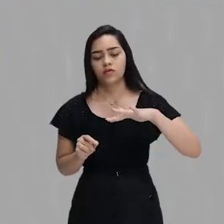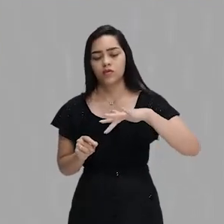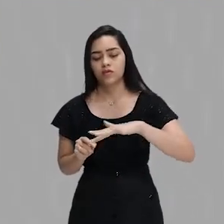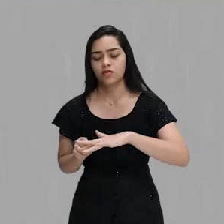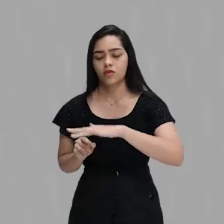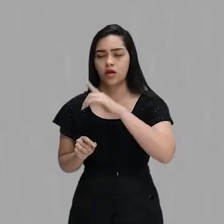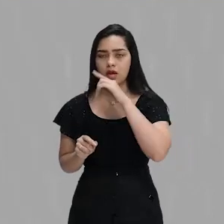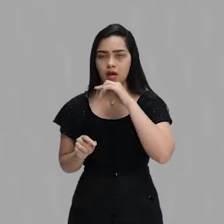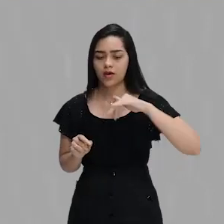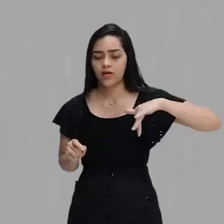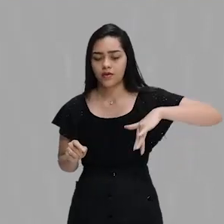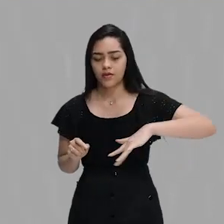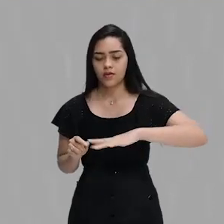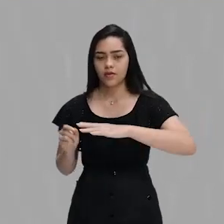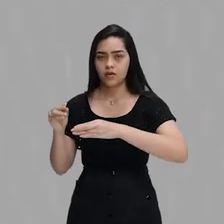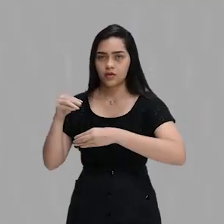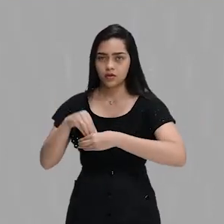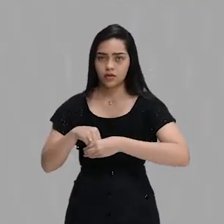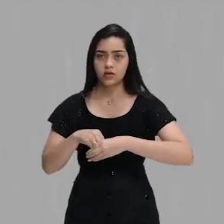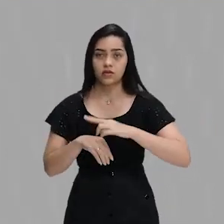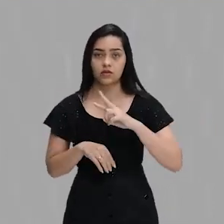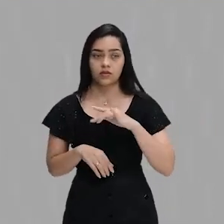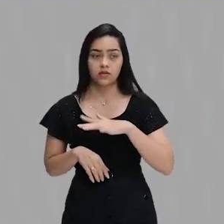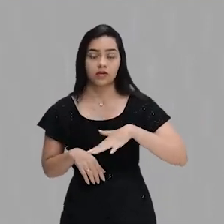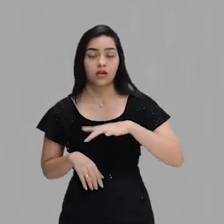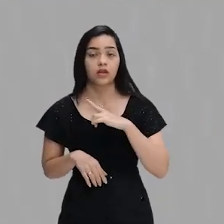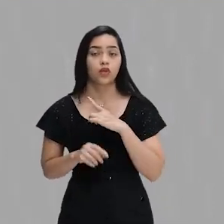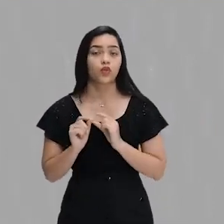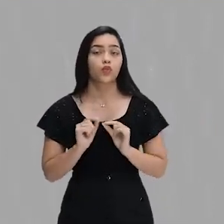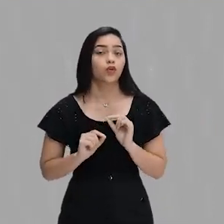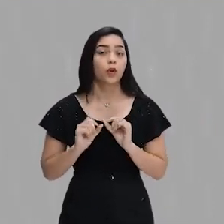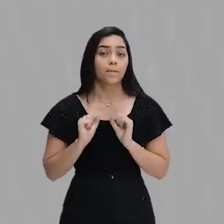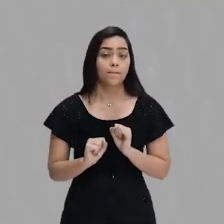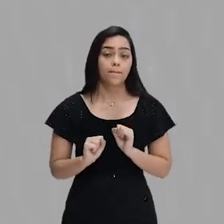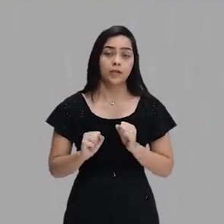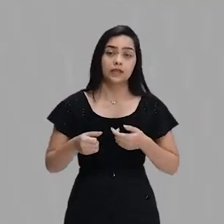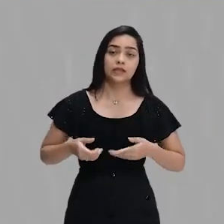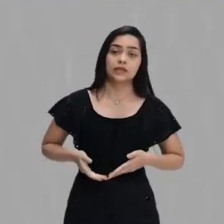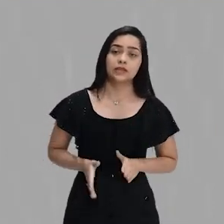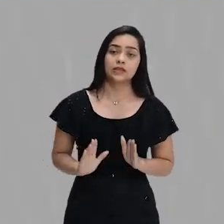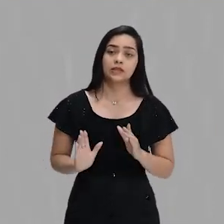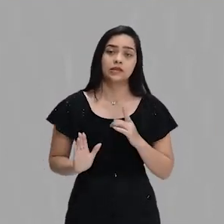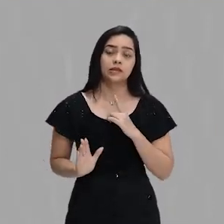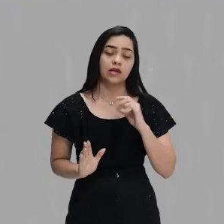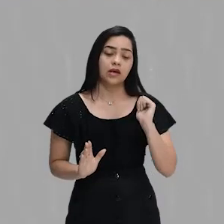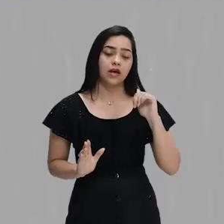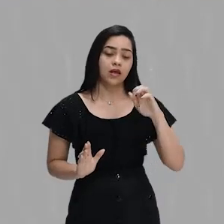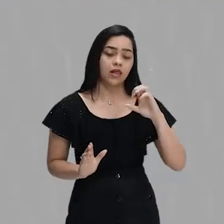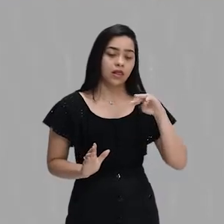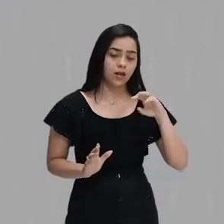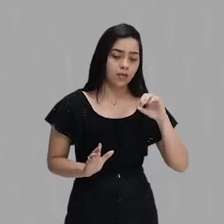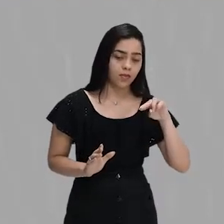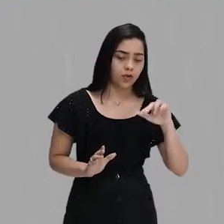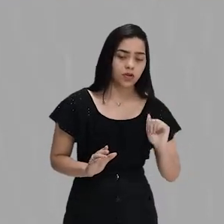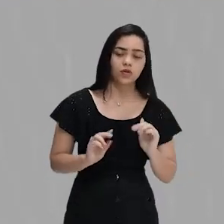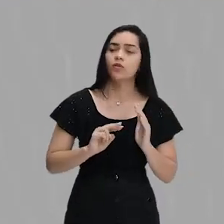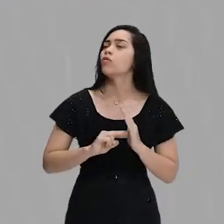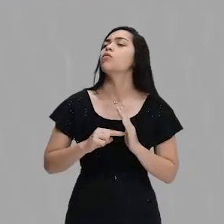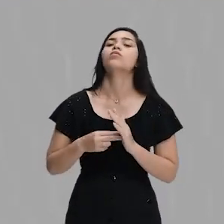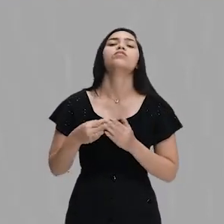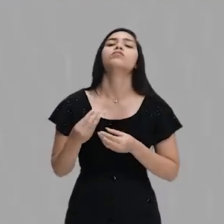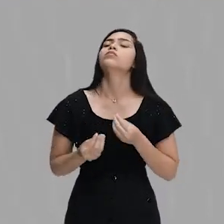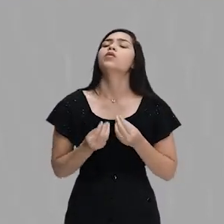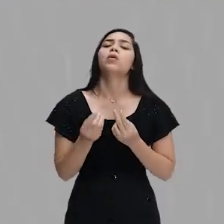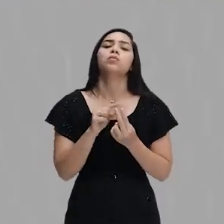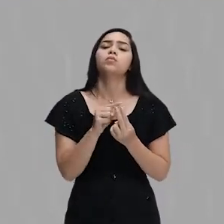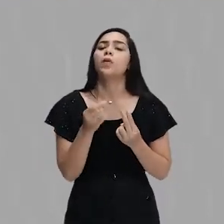ambiente aquático, dentro dessas conchas, e lá na concha pode nascer ali uma anêmona. Como que os dois